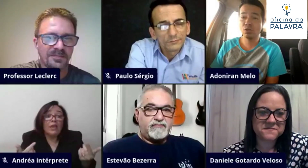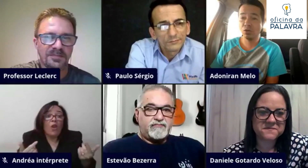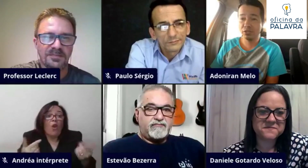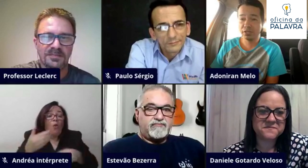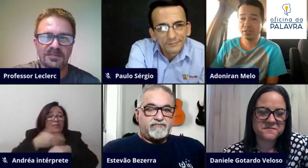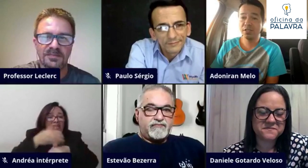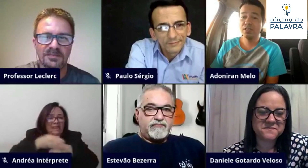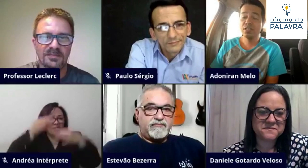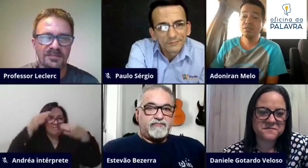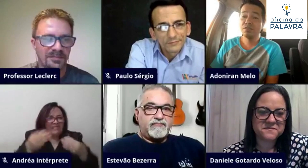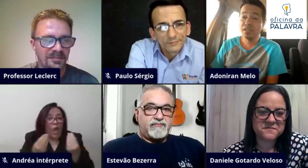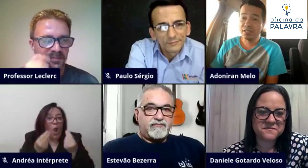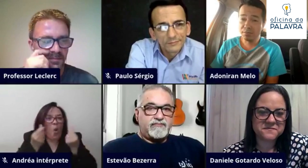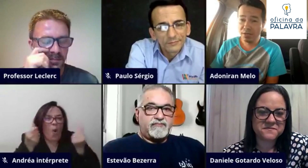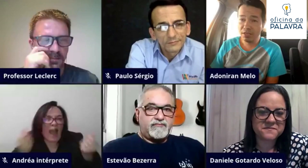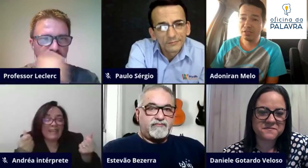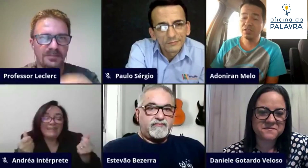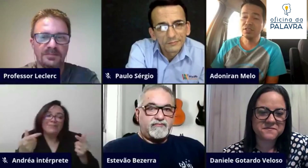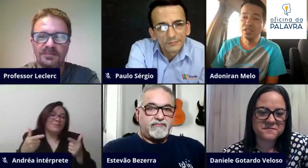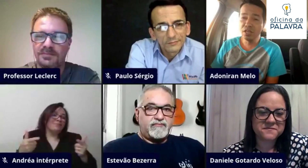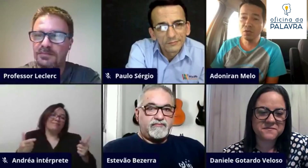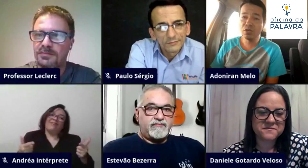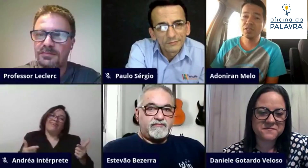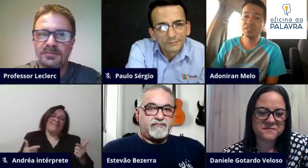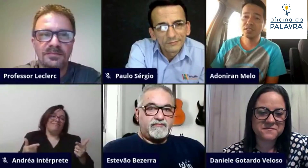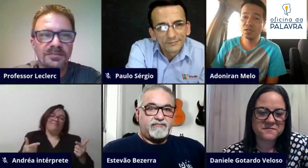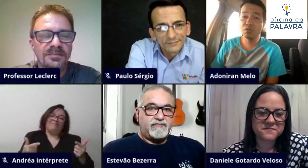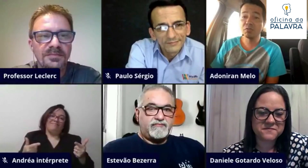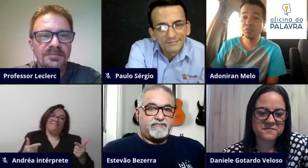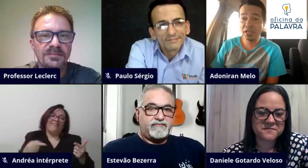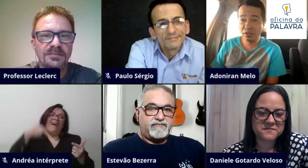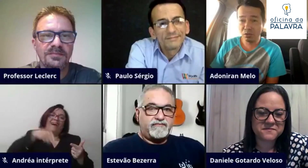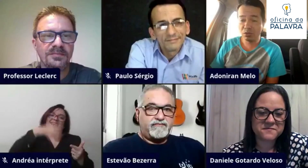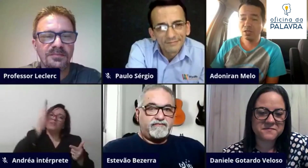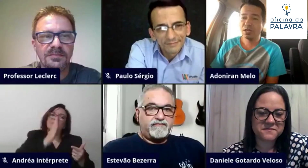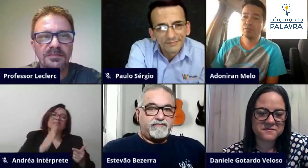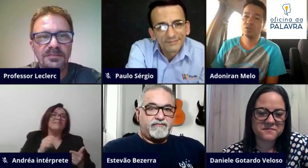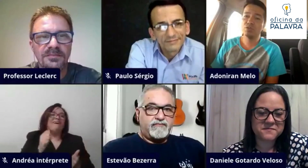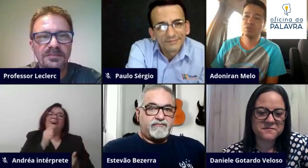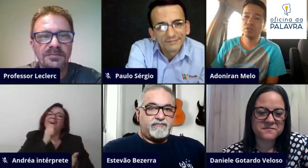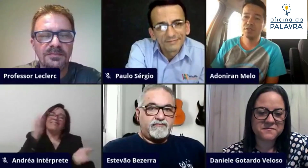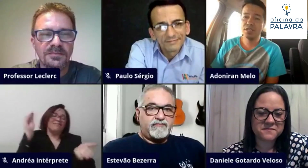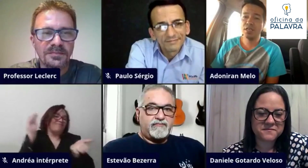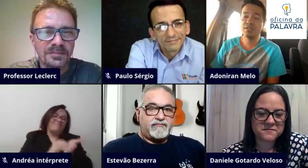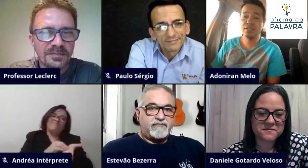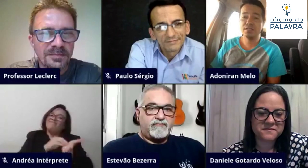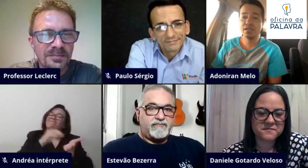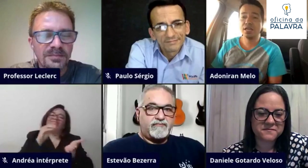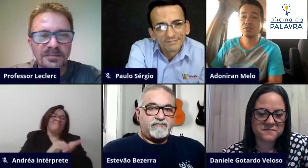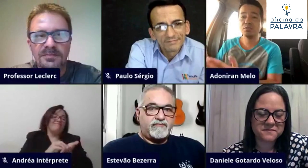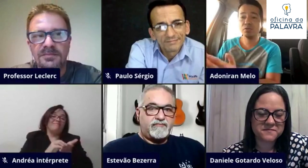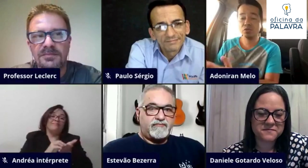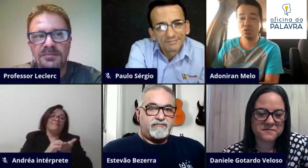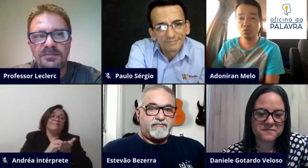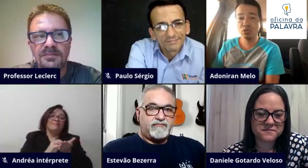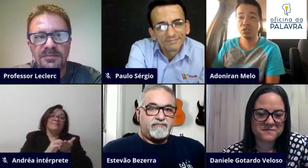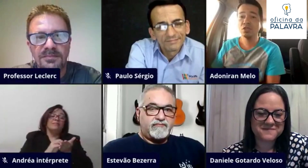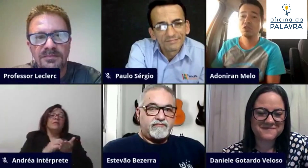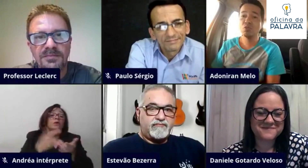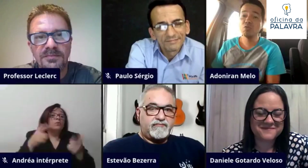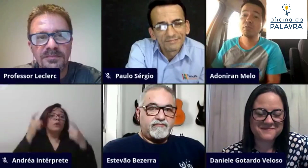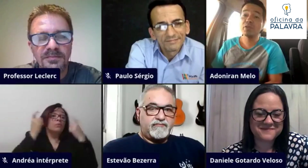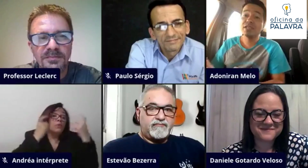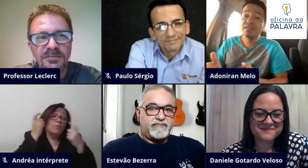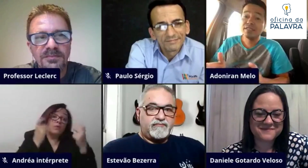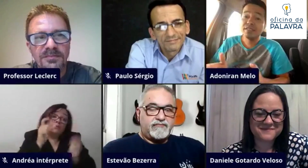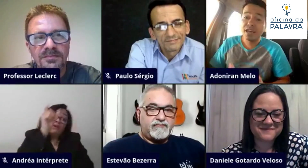instituições teológicas, infelizmente, não estão vendo a pessoa com deficiência, nesse caso a pessoa surda,